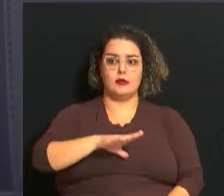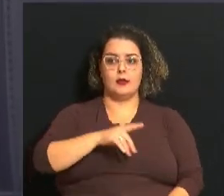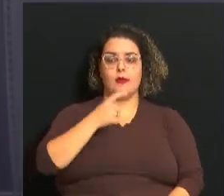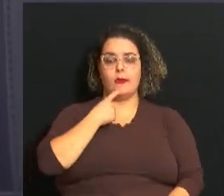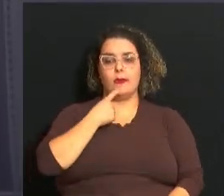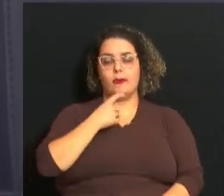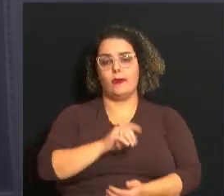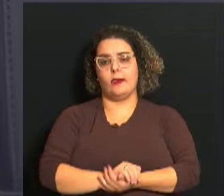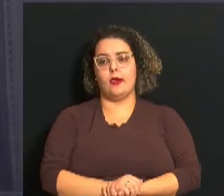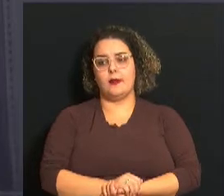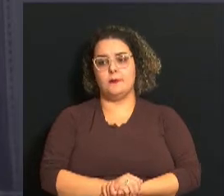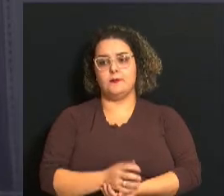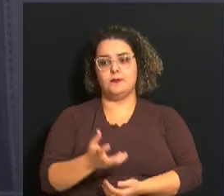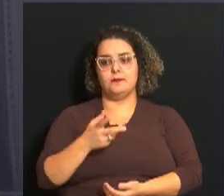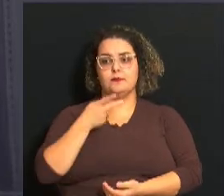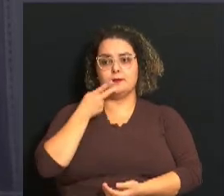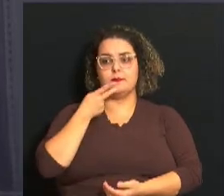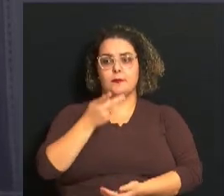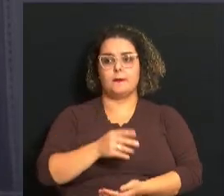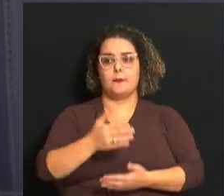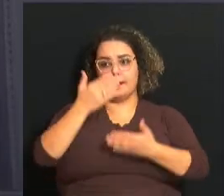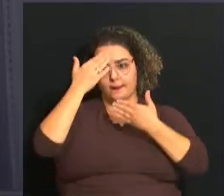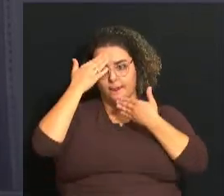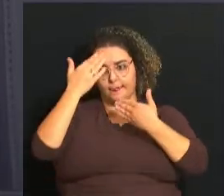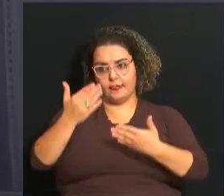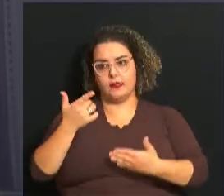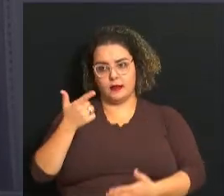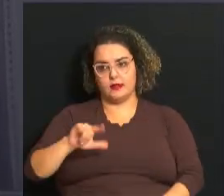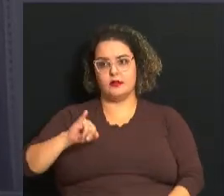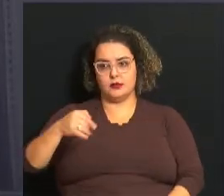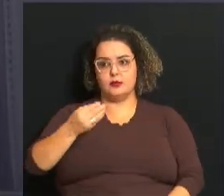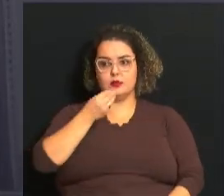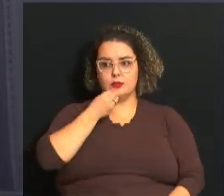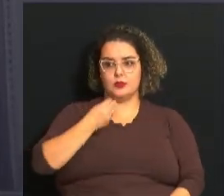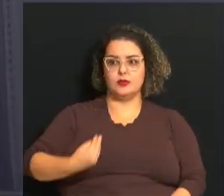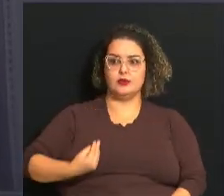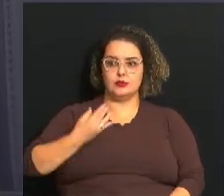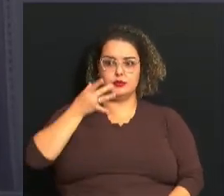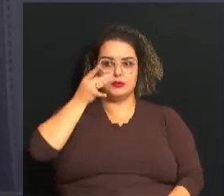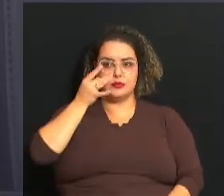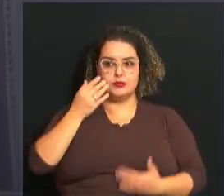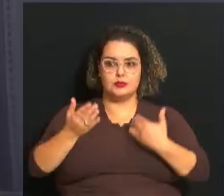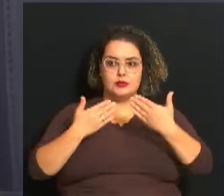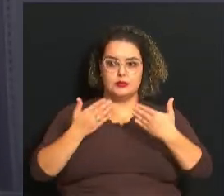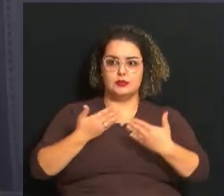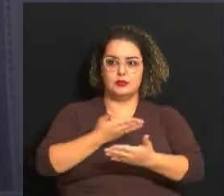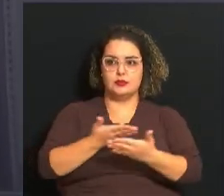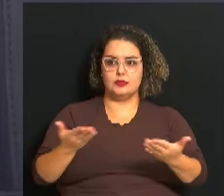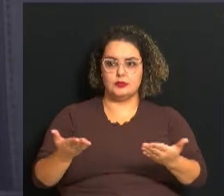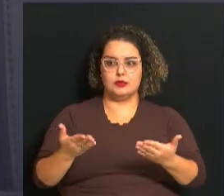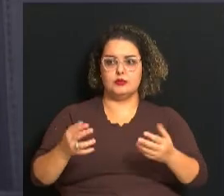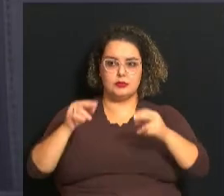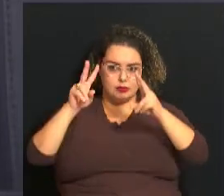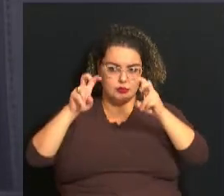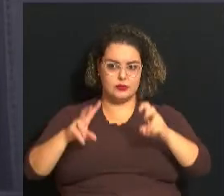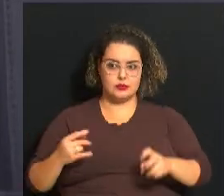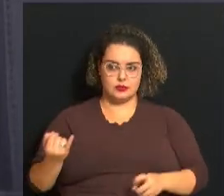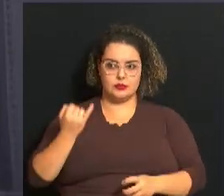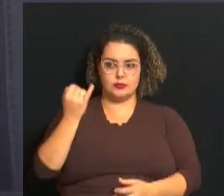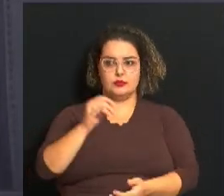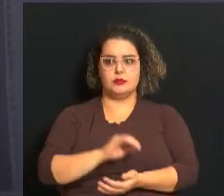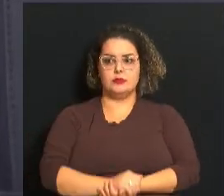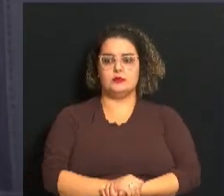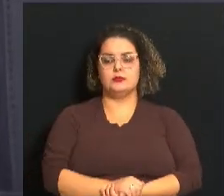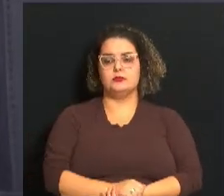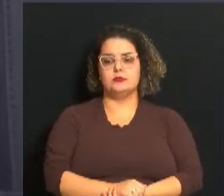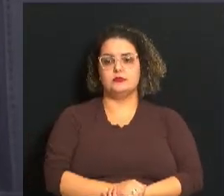então é isso que eu queria dizer e agradecer de novo oportunidade tá aqui conversando com você e sobre assunto tão importante